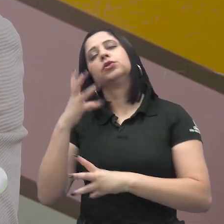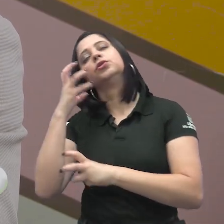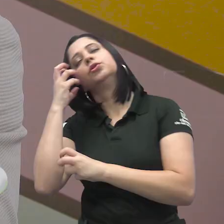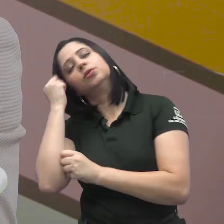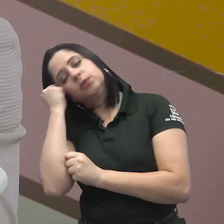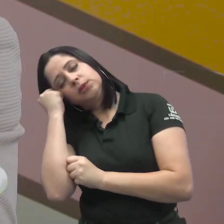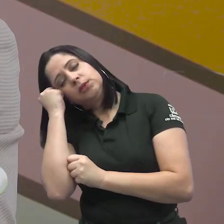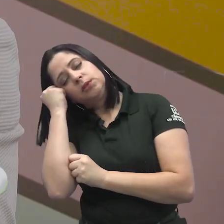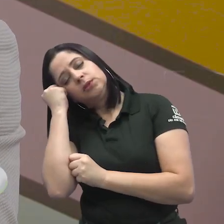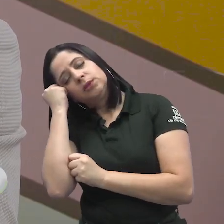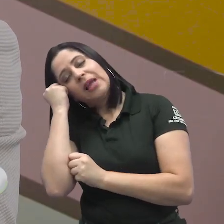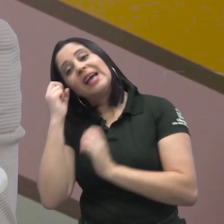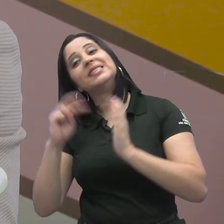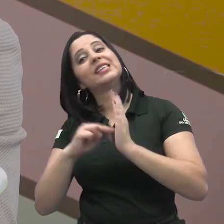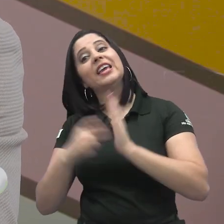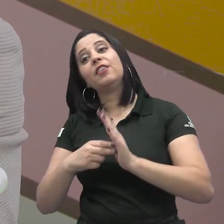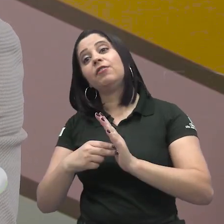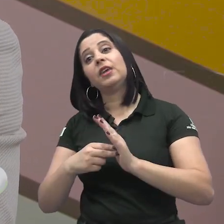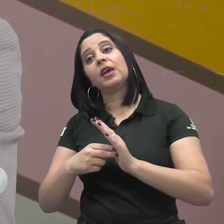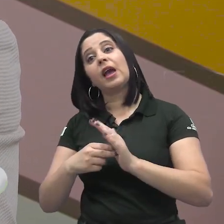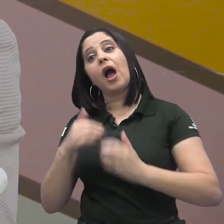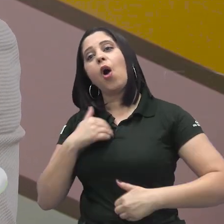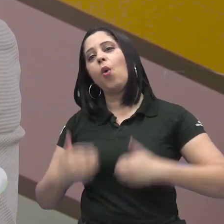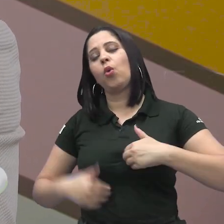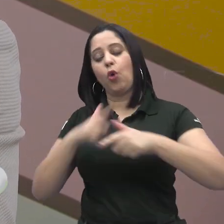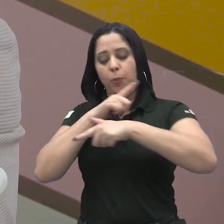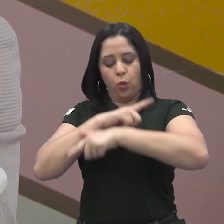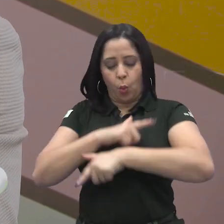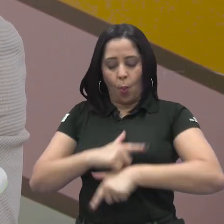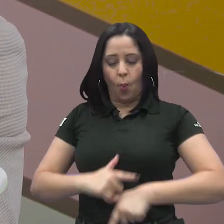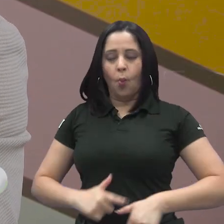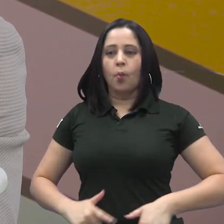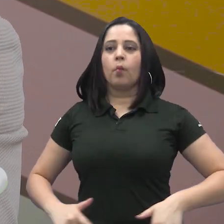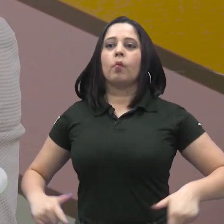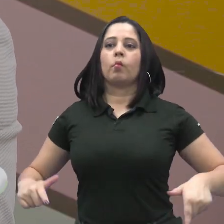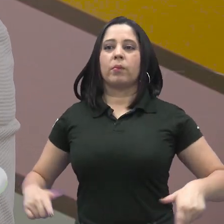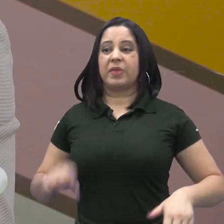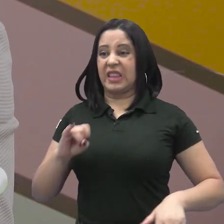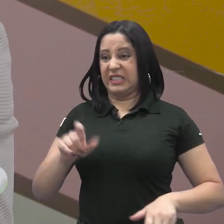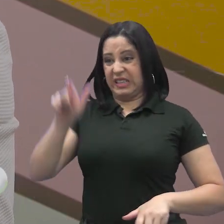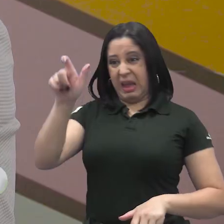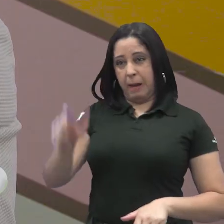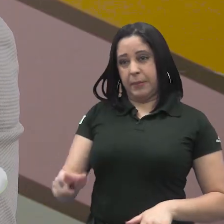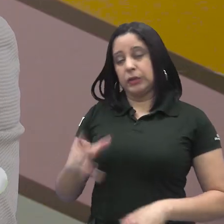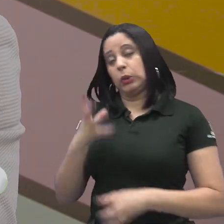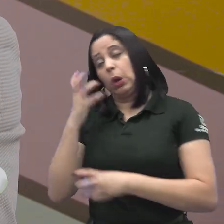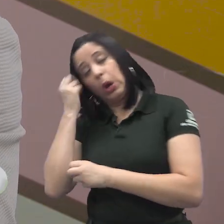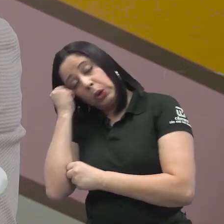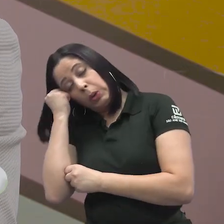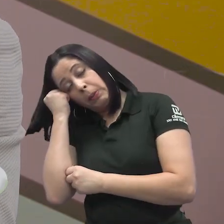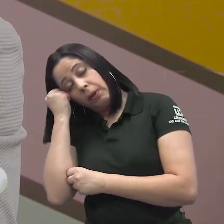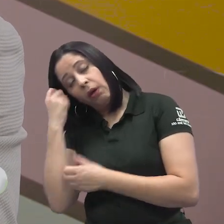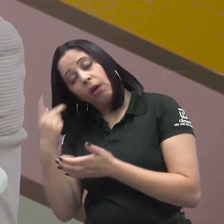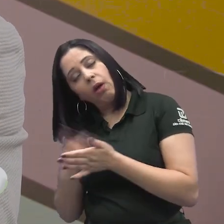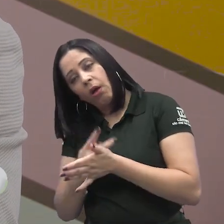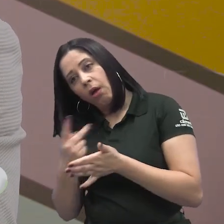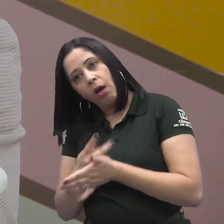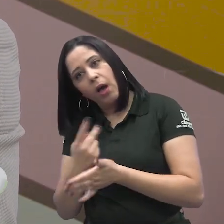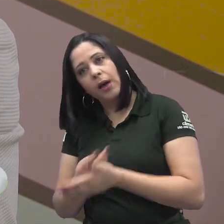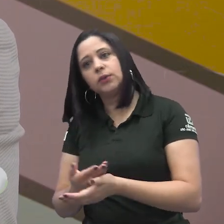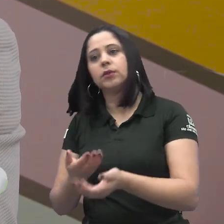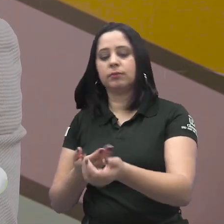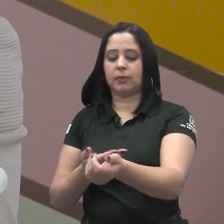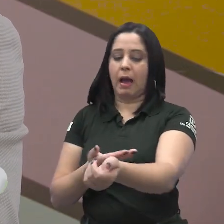Então o sono é fundamental você priorizar o sono. Então quando o sono está ruim, a privação do sono muito provavelmente faz a